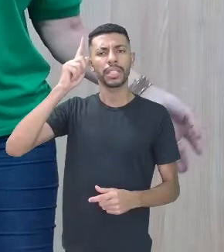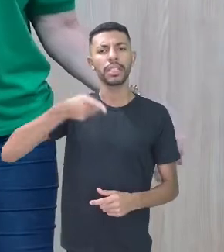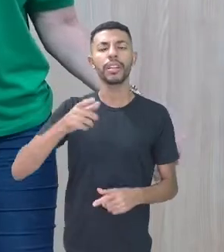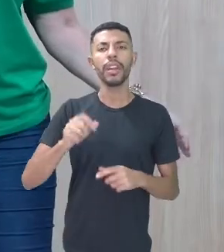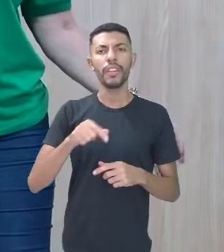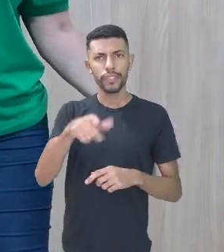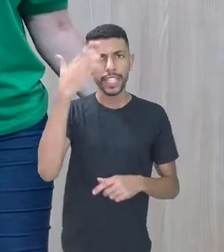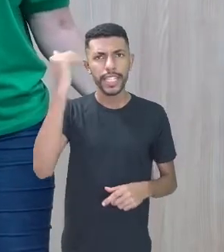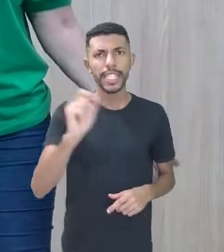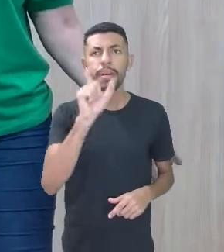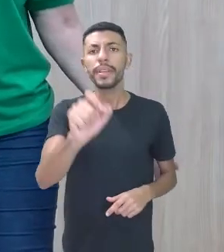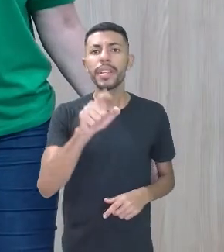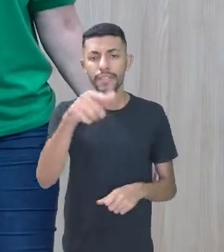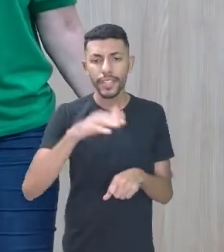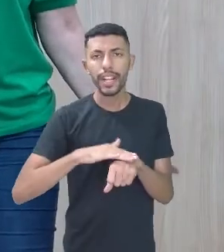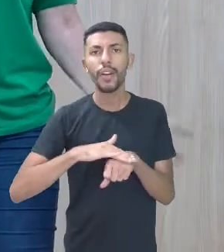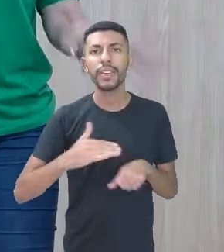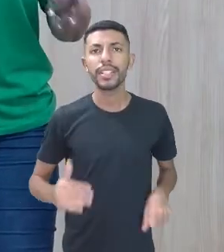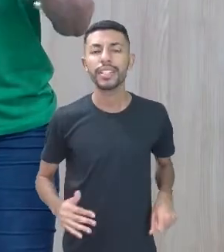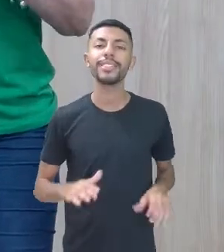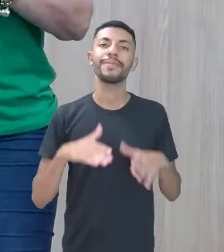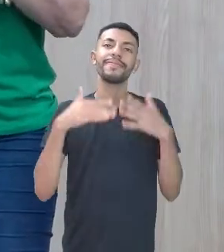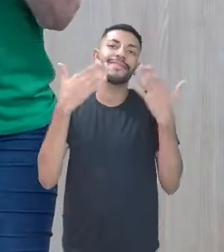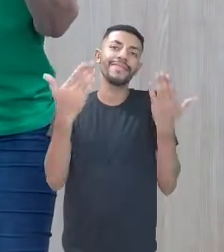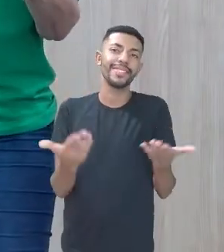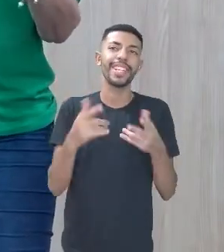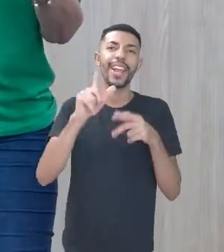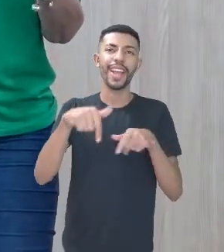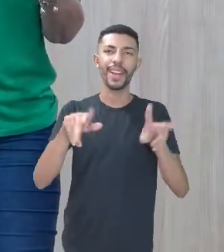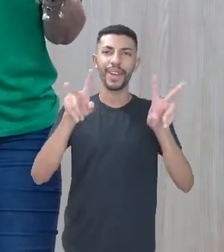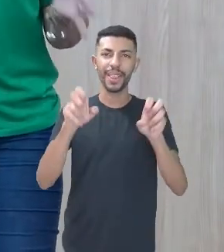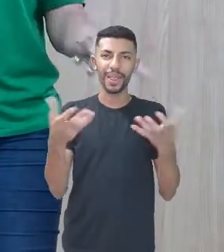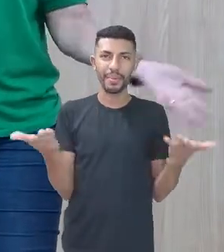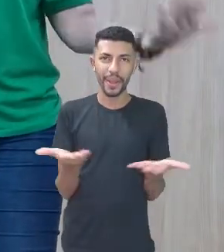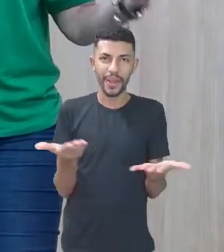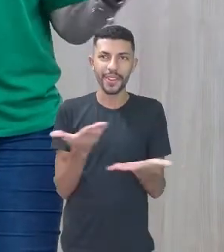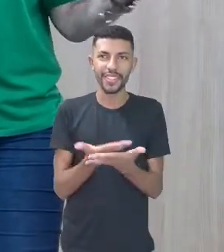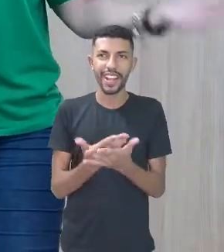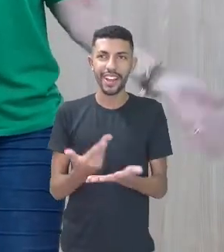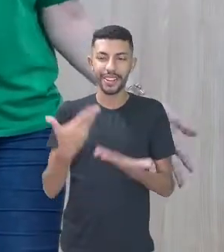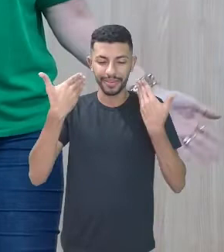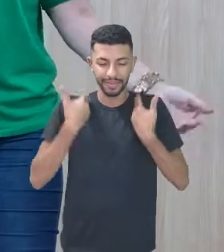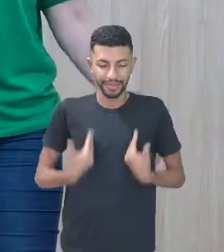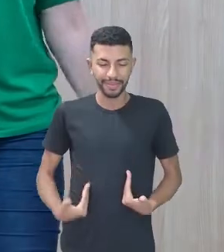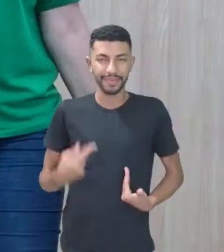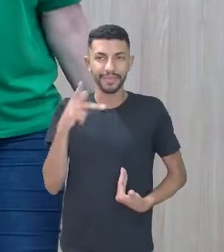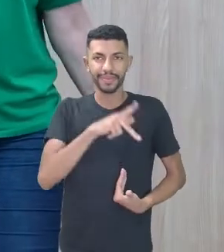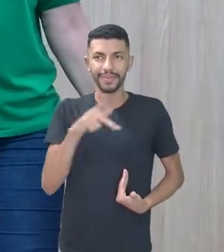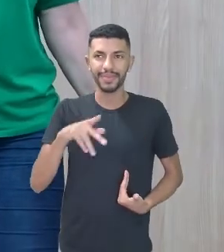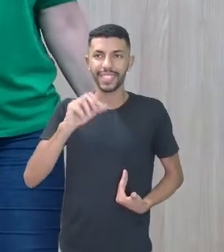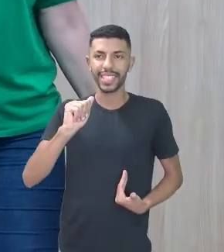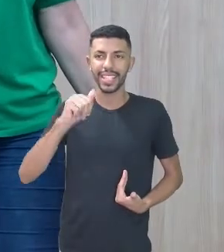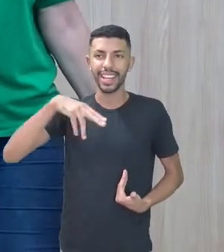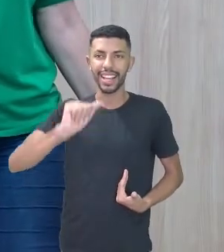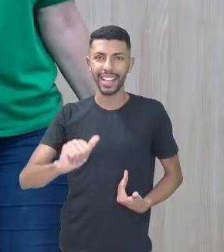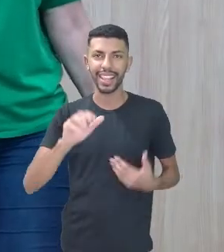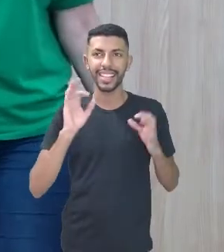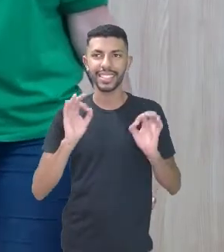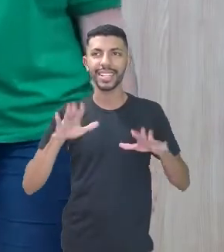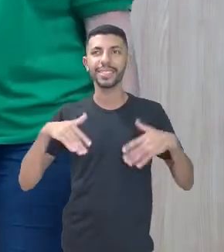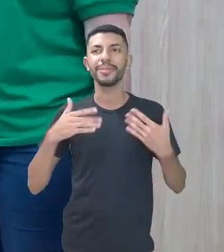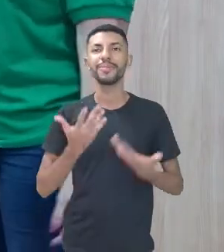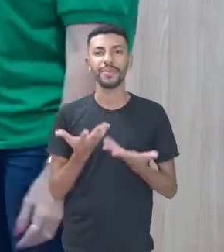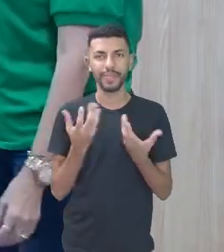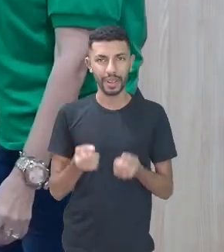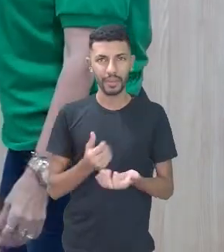sabe com quem você está falando? Né? Então, é o tema da nossa aula de hoje, professora Ana Zaidan. Vamos lá, meus